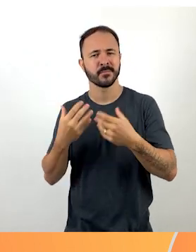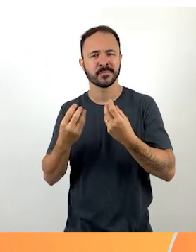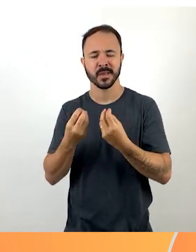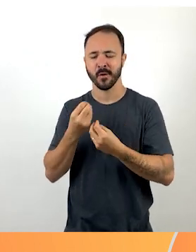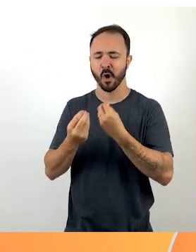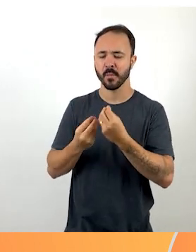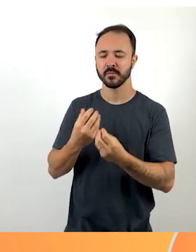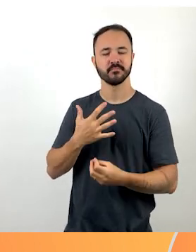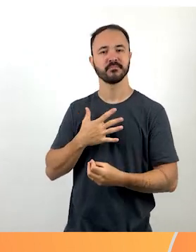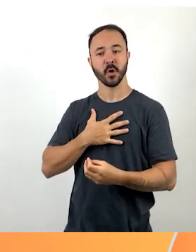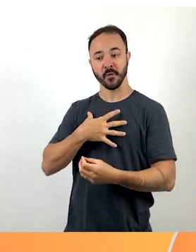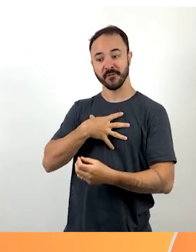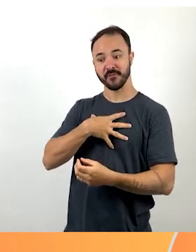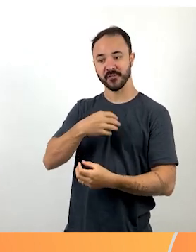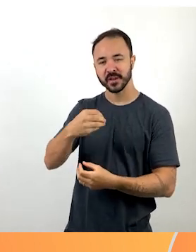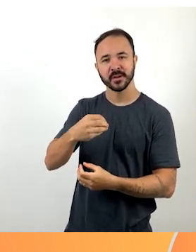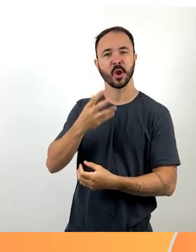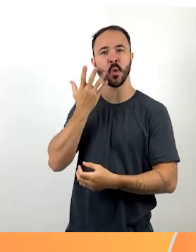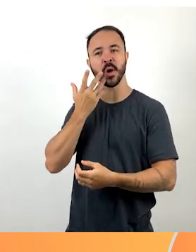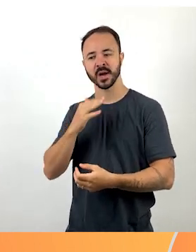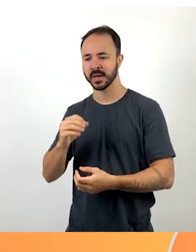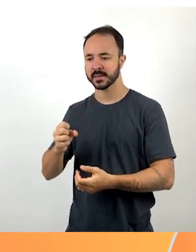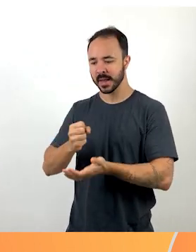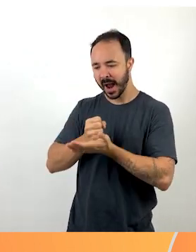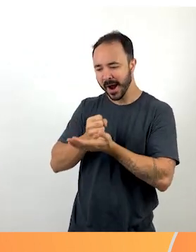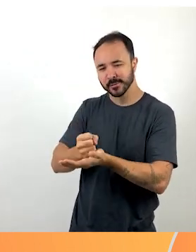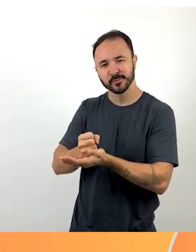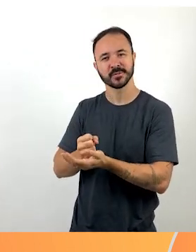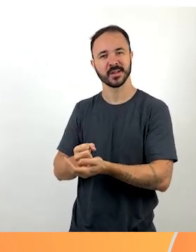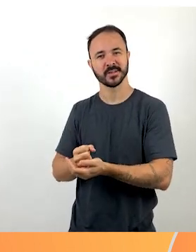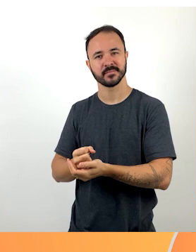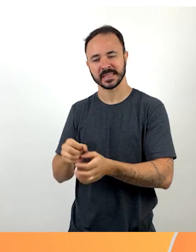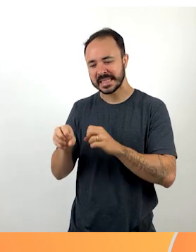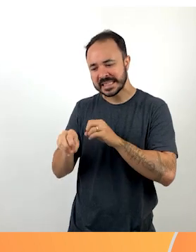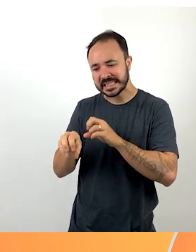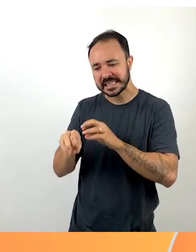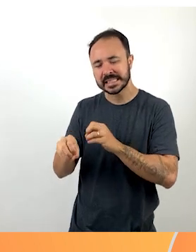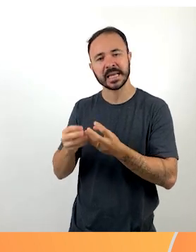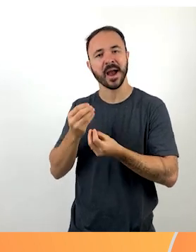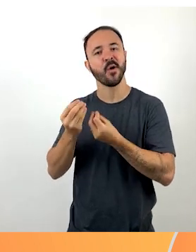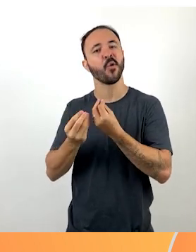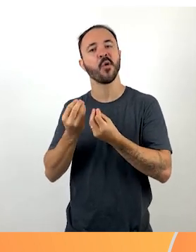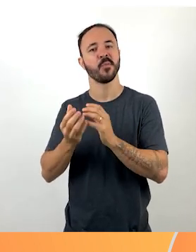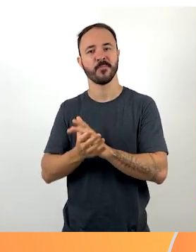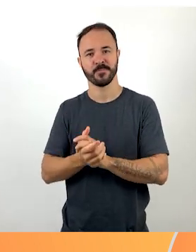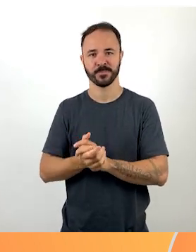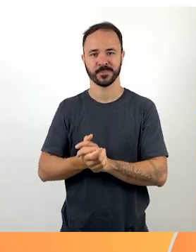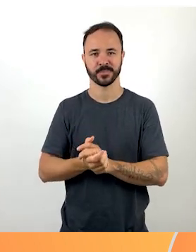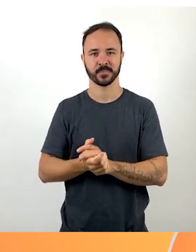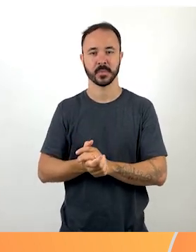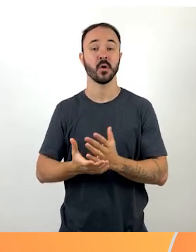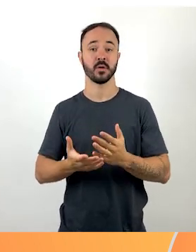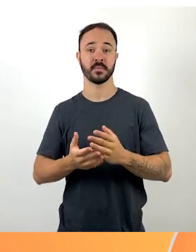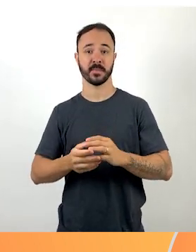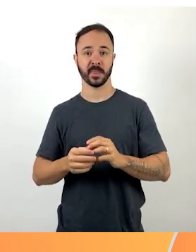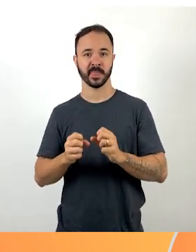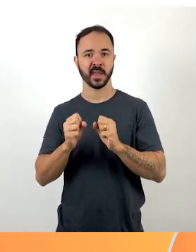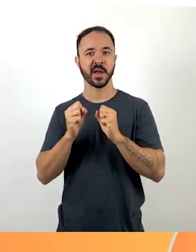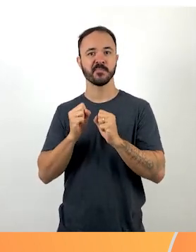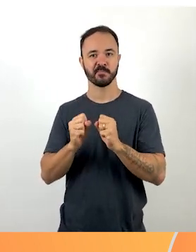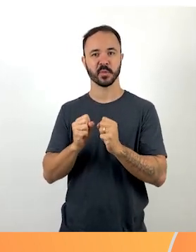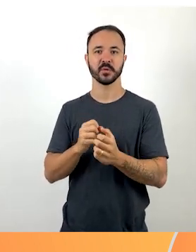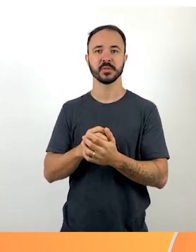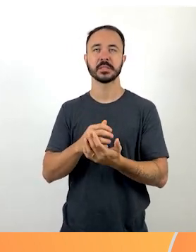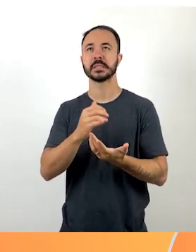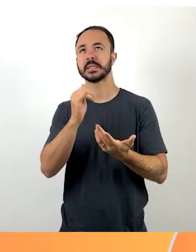pode promover a busca de uma alimentação saudável? Sobre a importância dos nutrientes. Esse estudo pode ser feito através